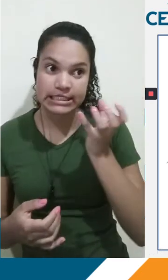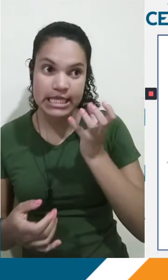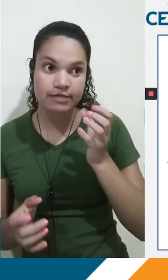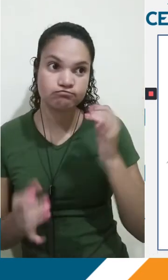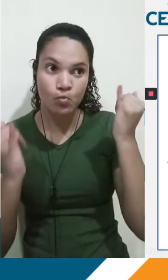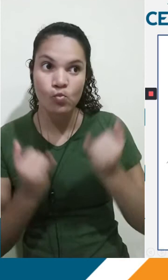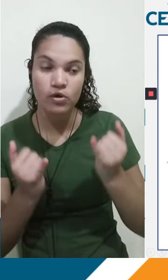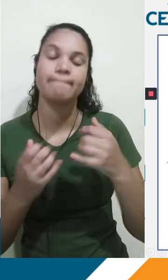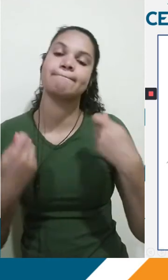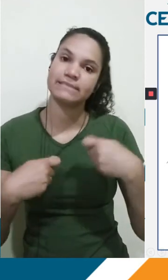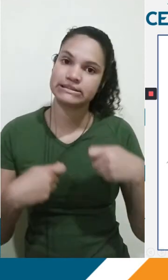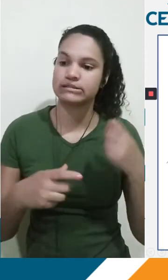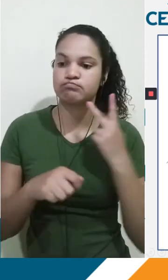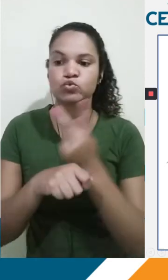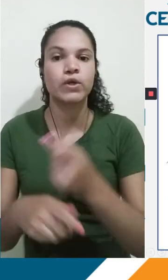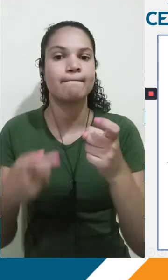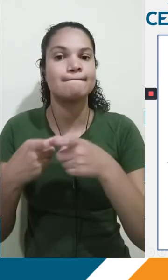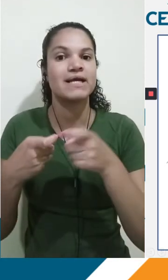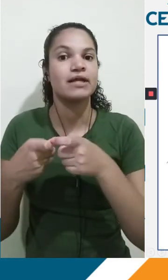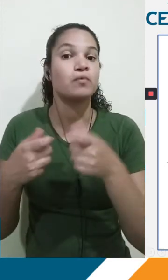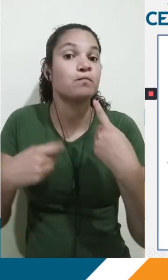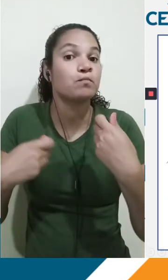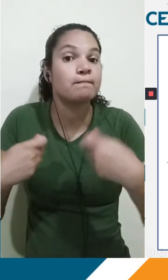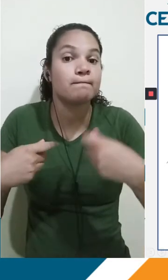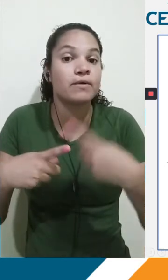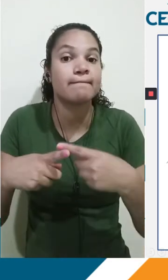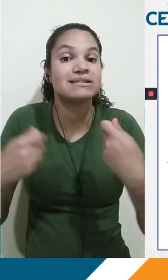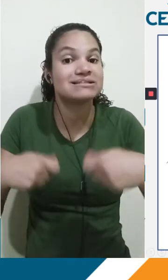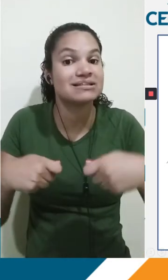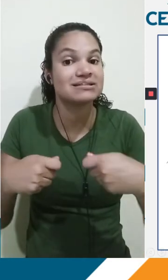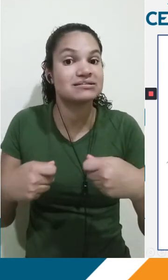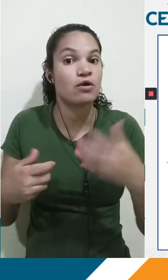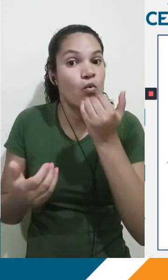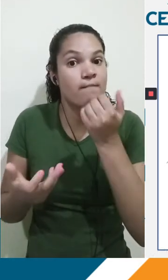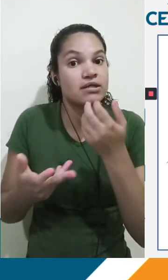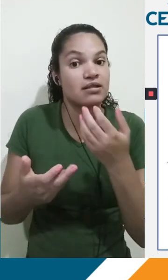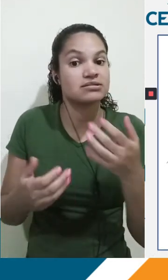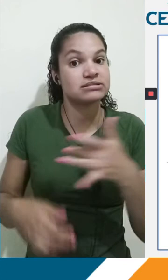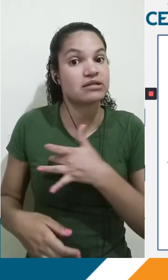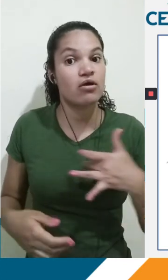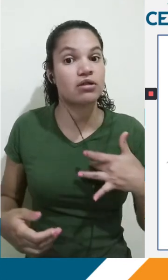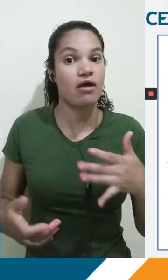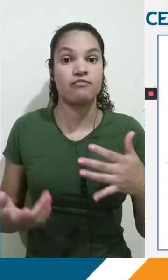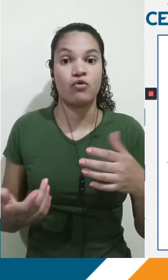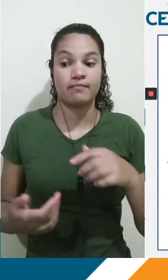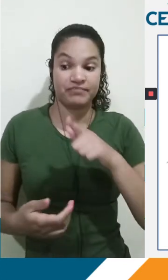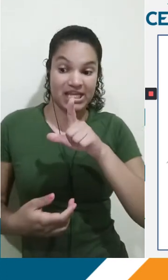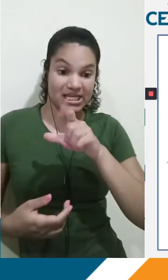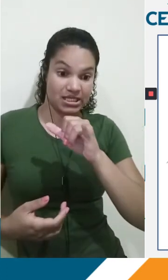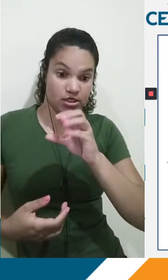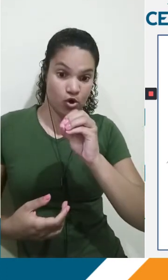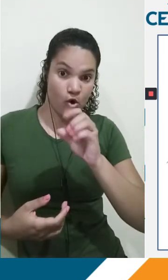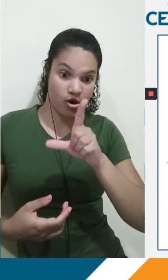nutricionista e fazer uma alimentação mais saudável, porque a glicose se converte em glicogênio,